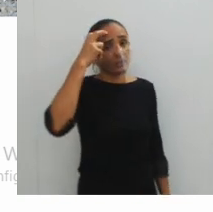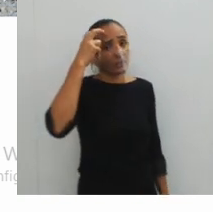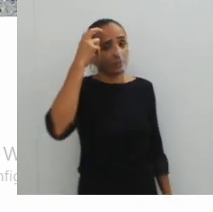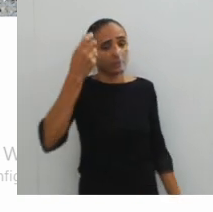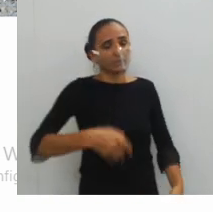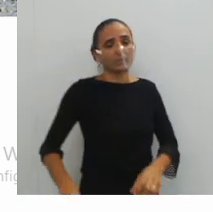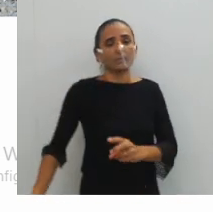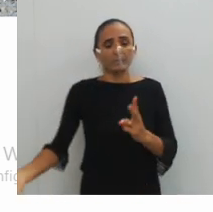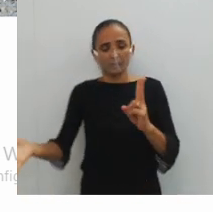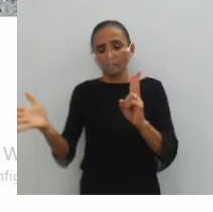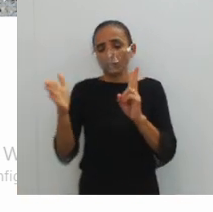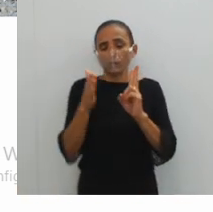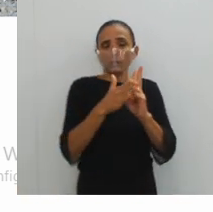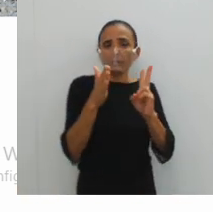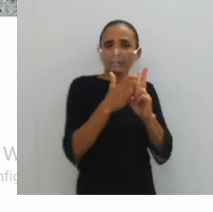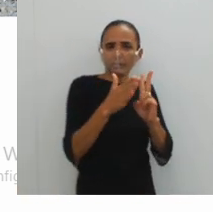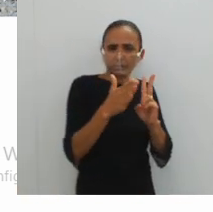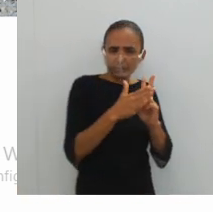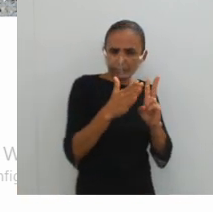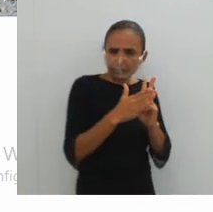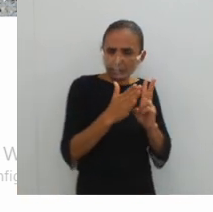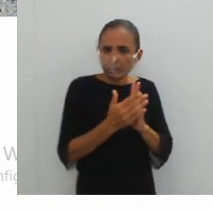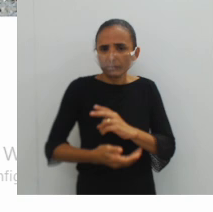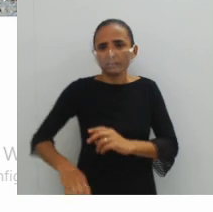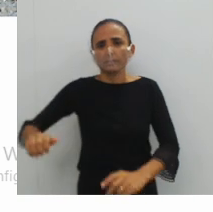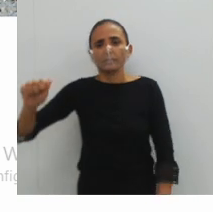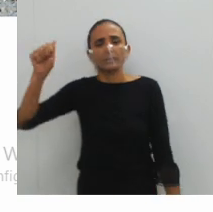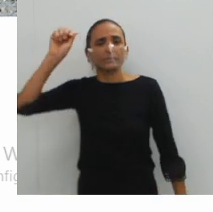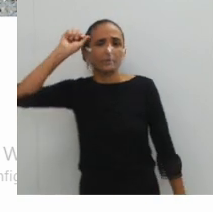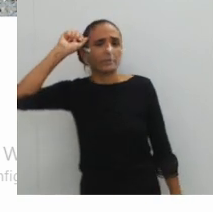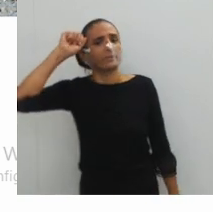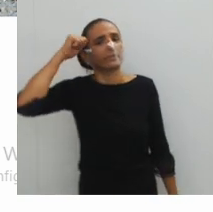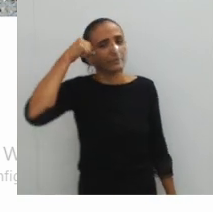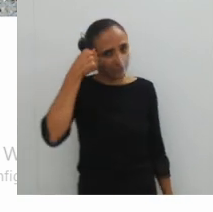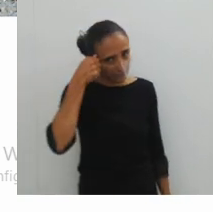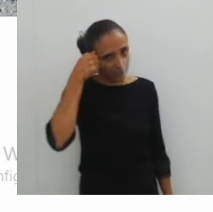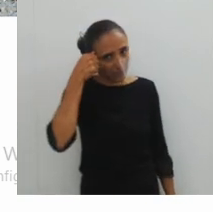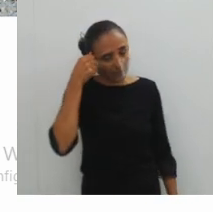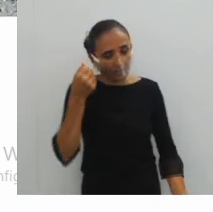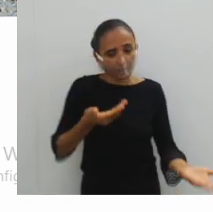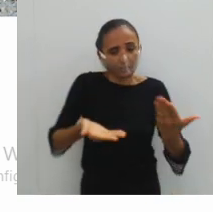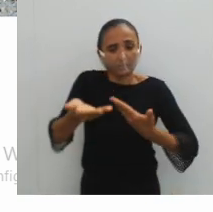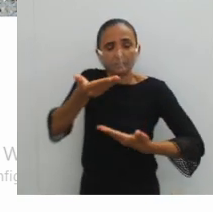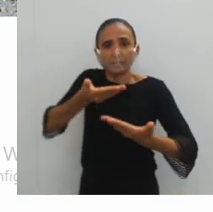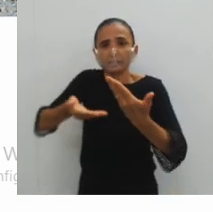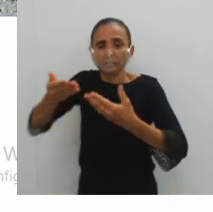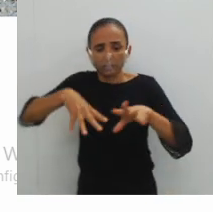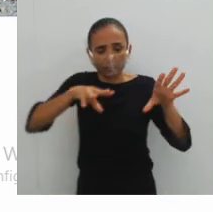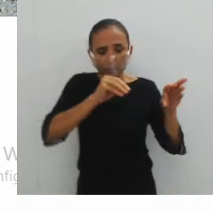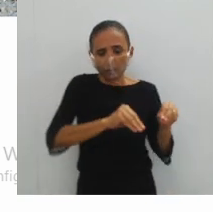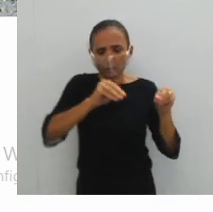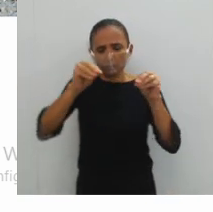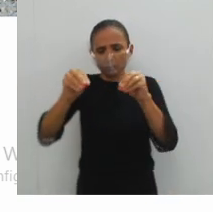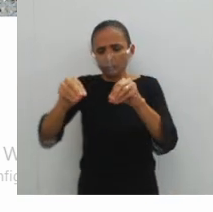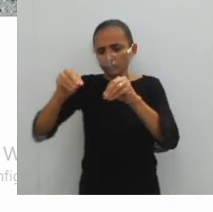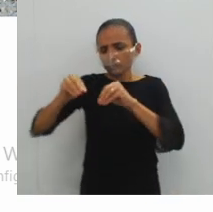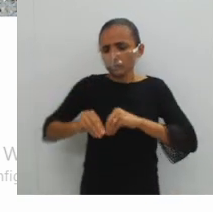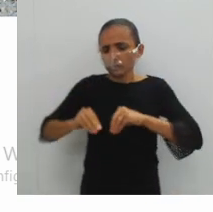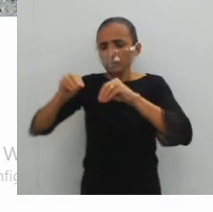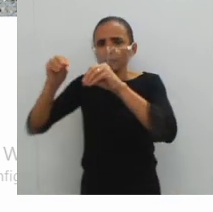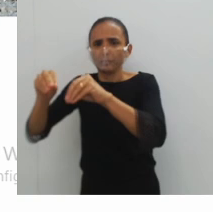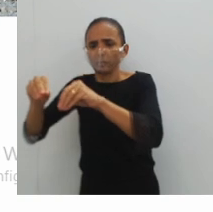tribos indígenas da África. Tem tribos africanas que elas se transitam pelo seu território,